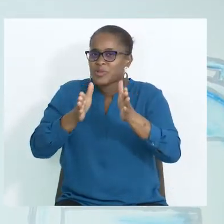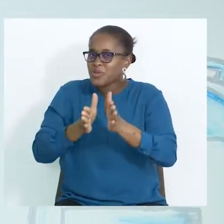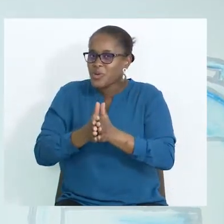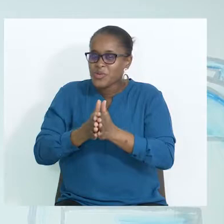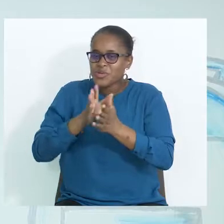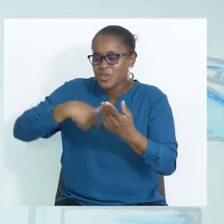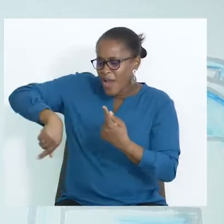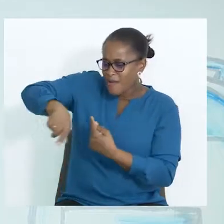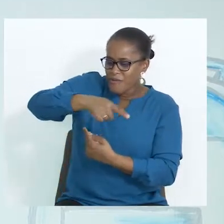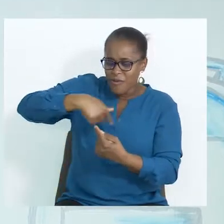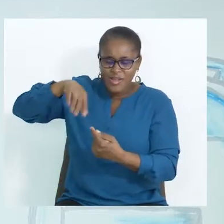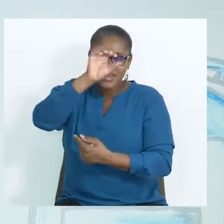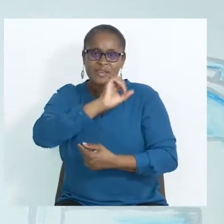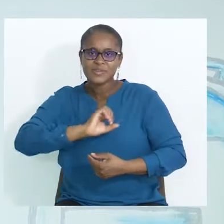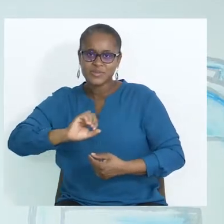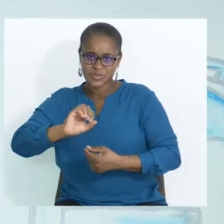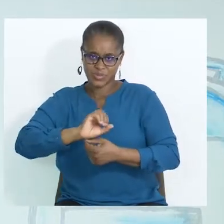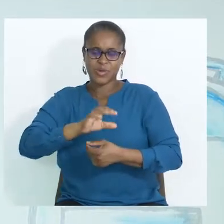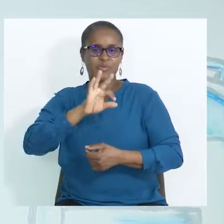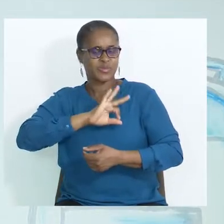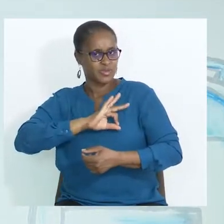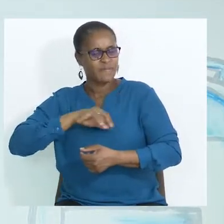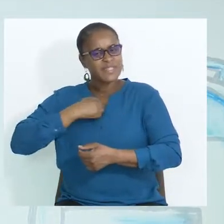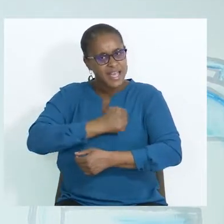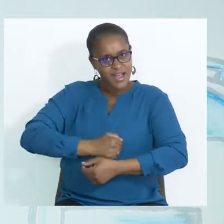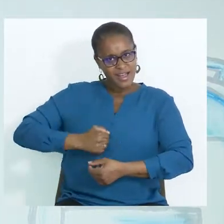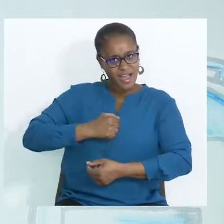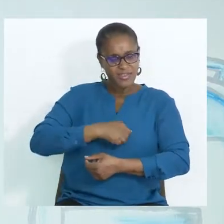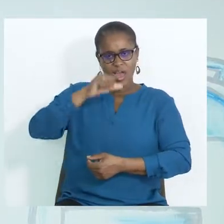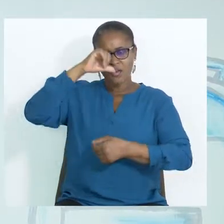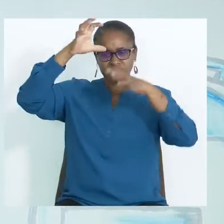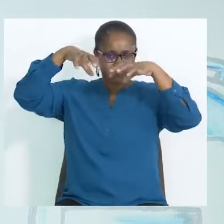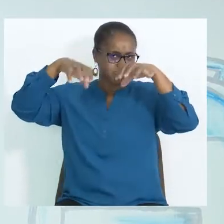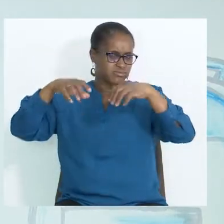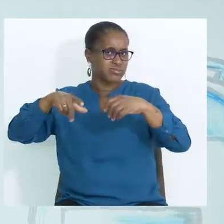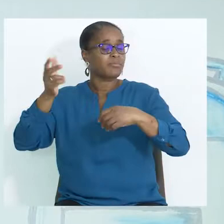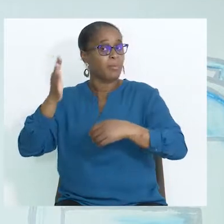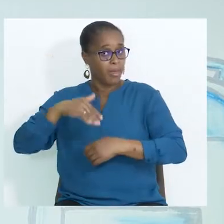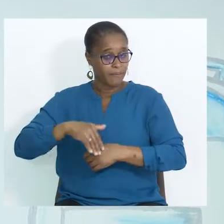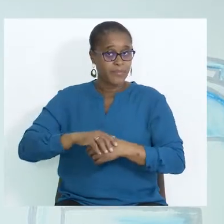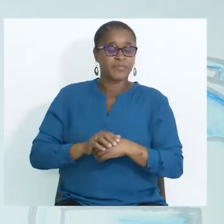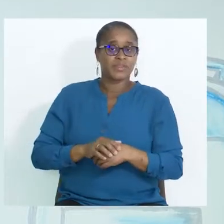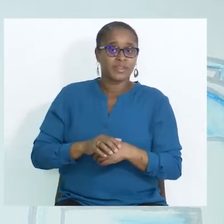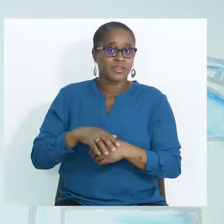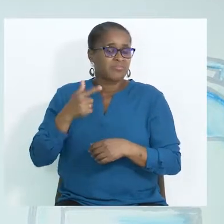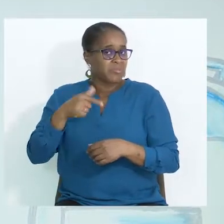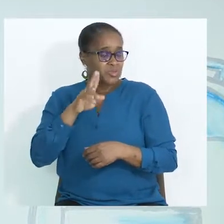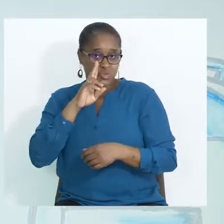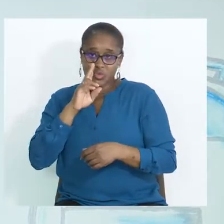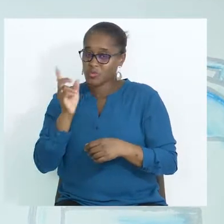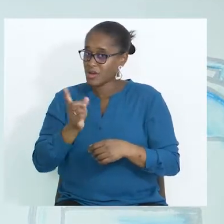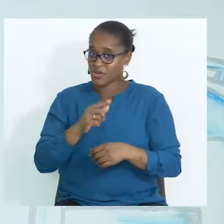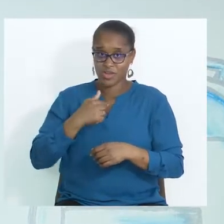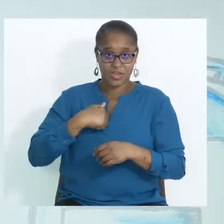todos a sua volta o senhor zangado dilúvio mandar a vó não